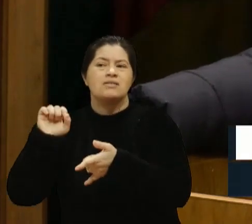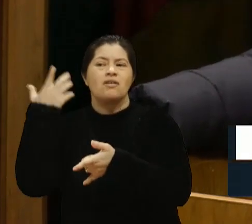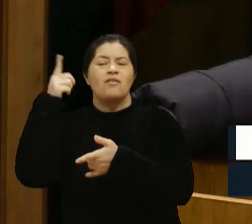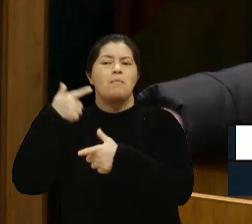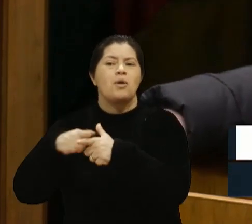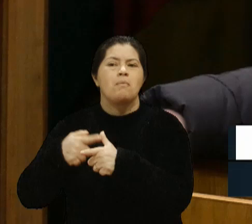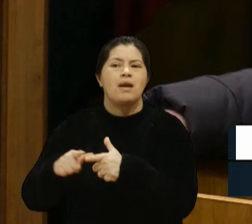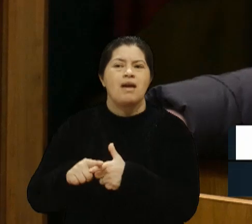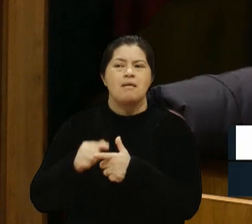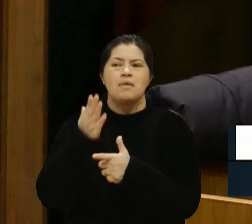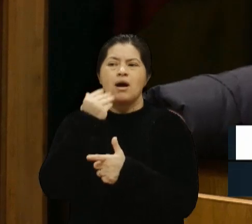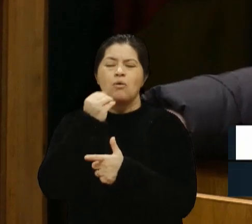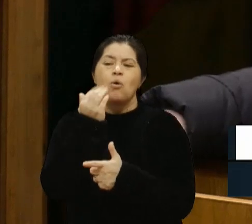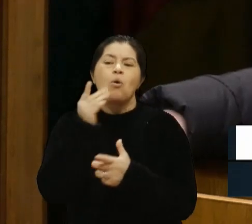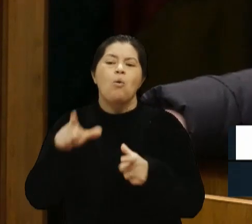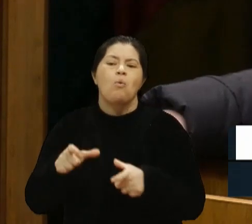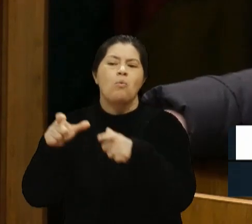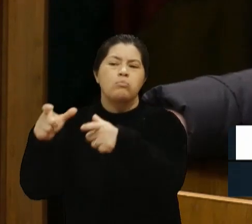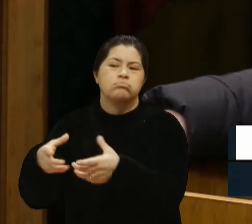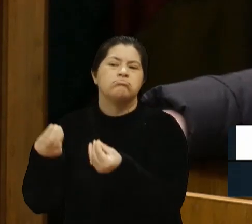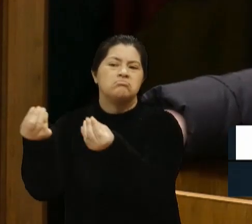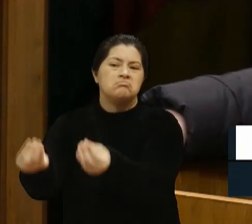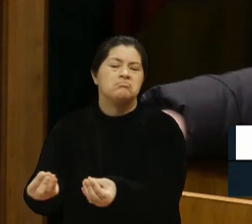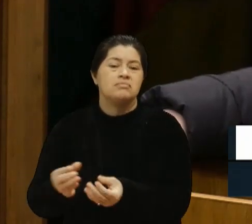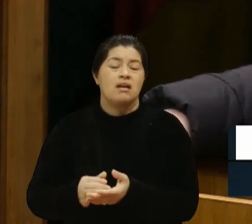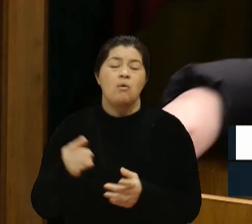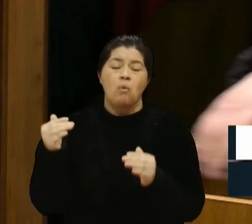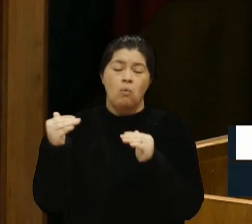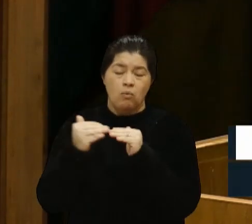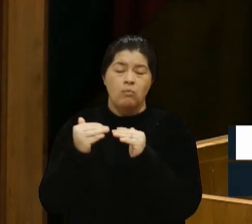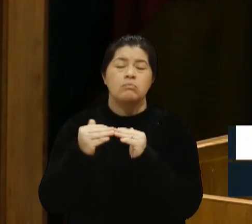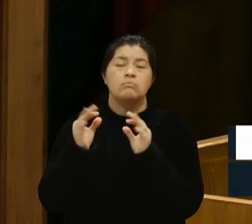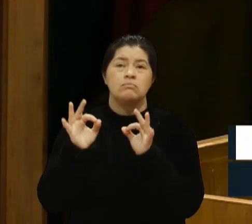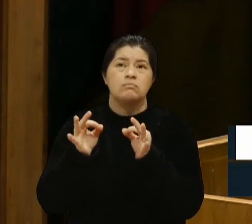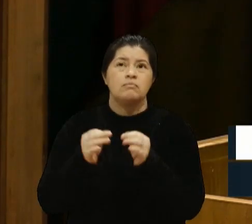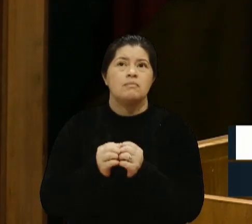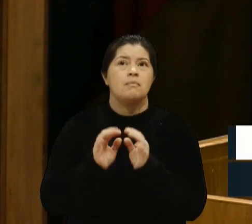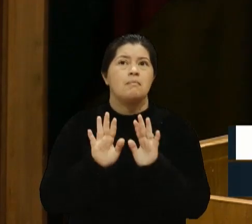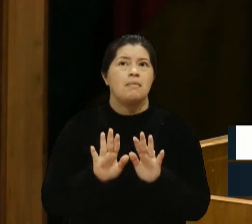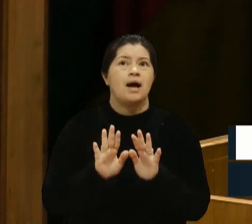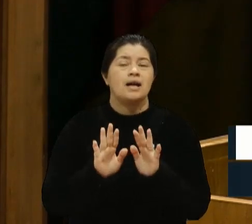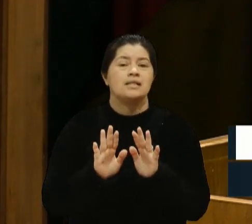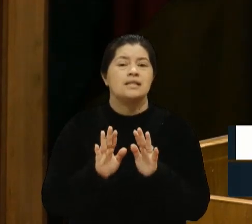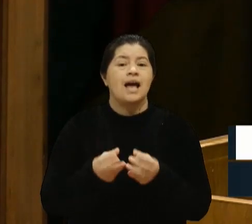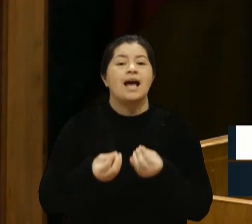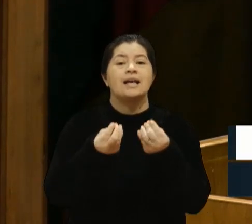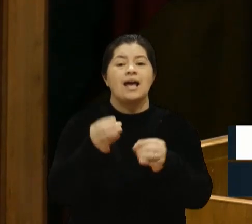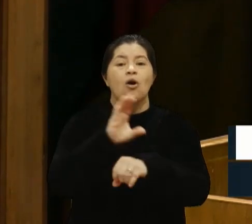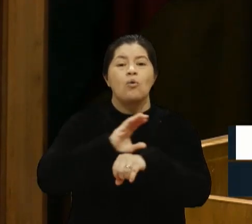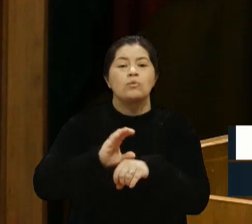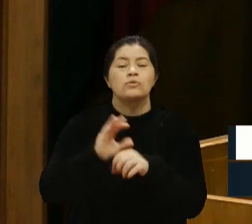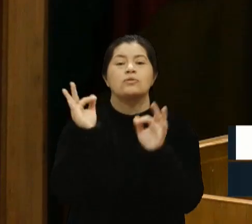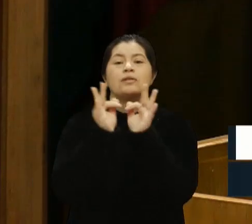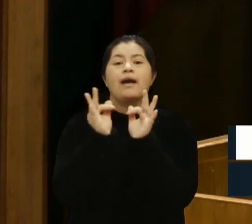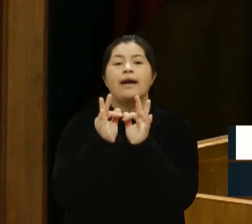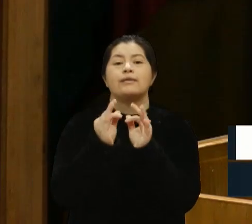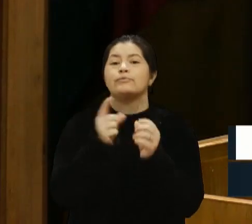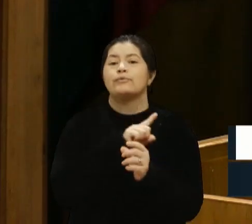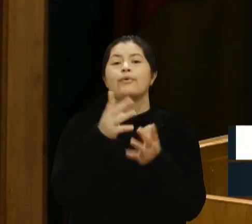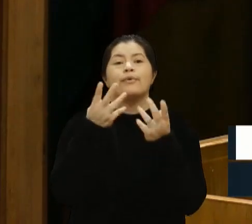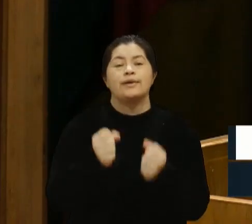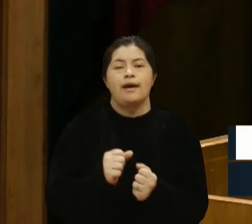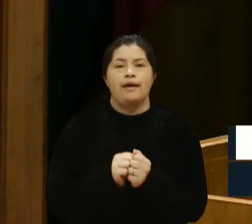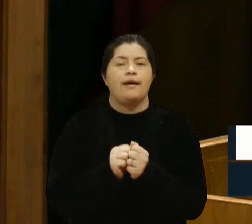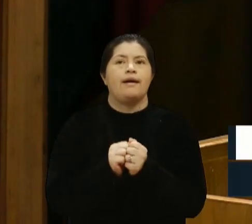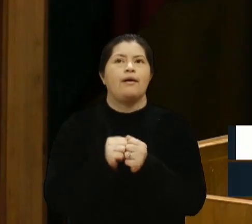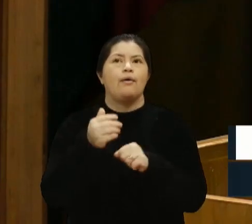comida quente não vai resolver o problema das pessoas. Eu concordo. Agora, oferece curso técnico, não quer. Oferece curso profissionalizante, não